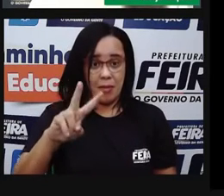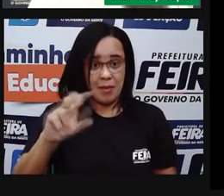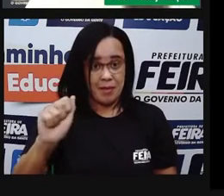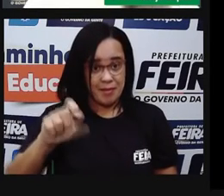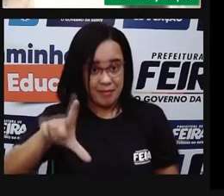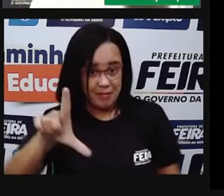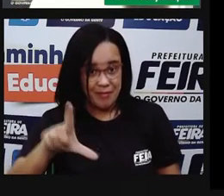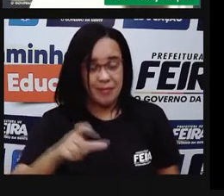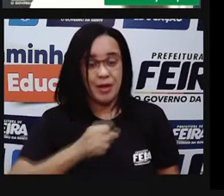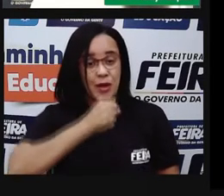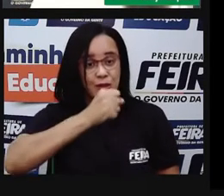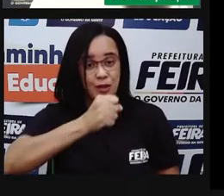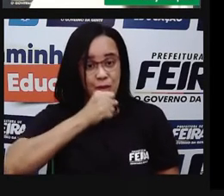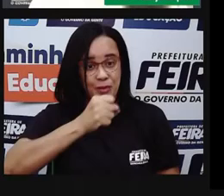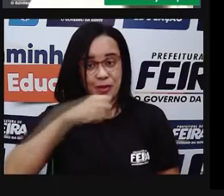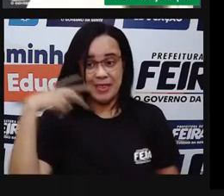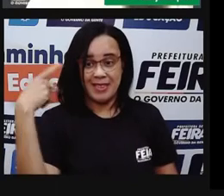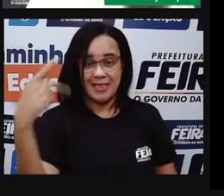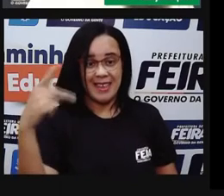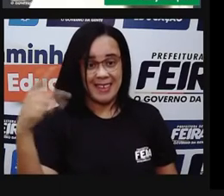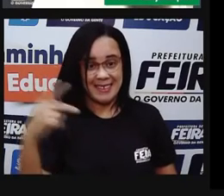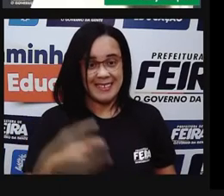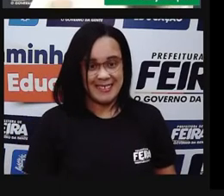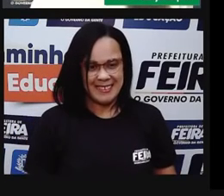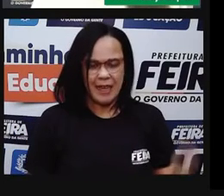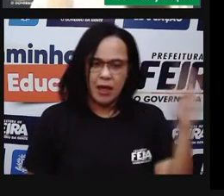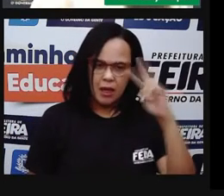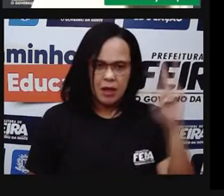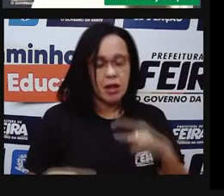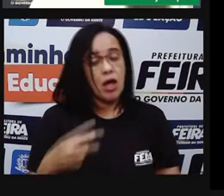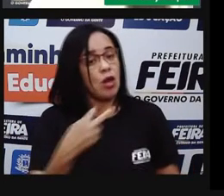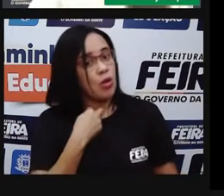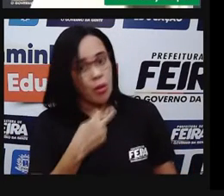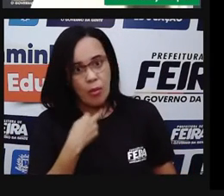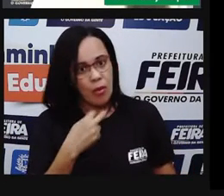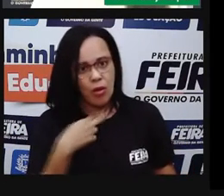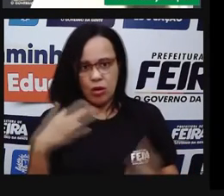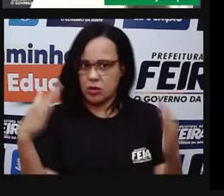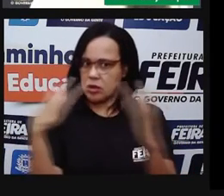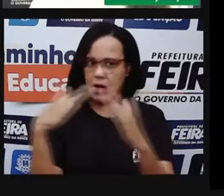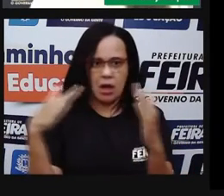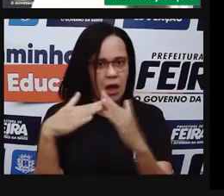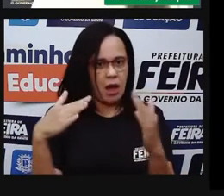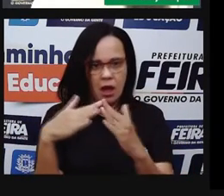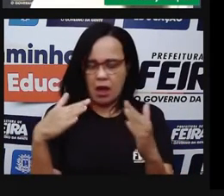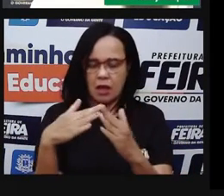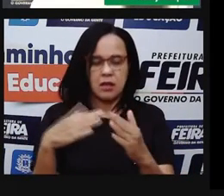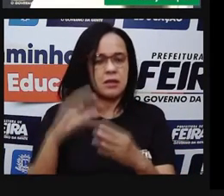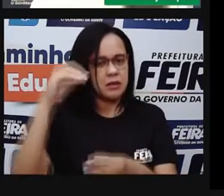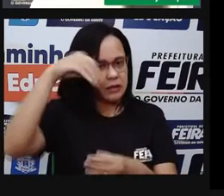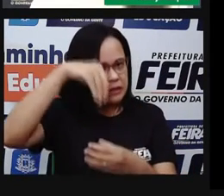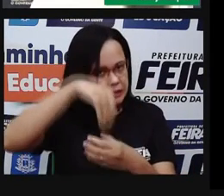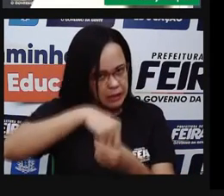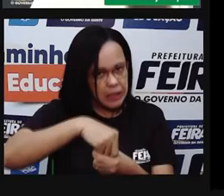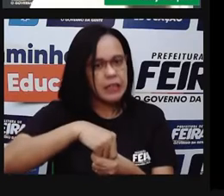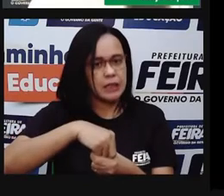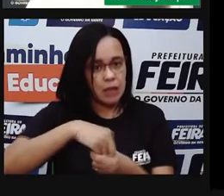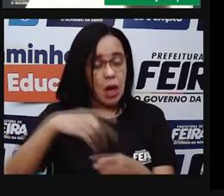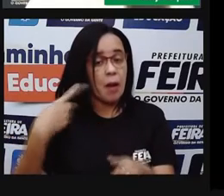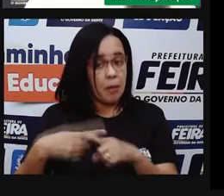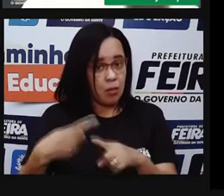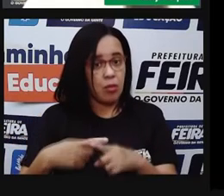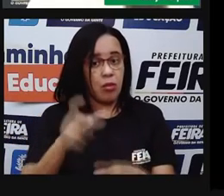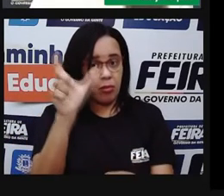ouvir? Ele não pode sair de casa. Roberval está cumprindo a quarentena com muita responsabilidade,